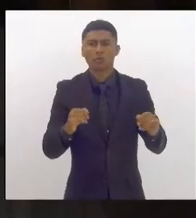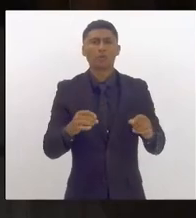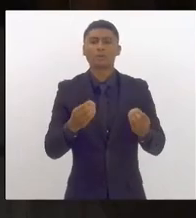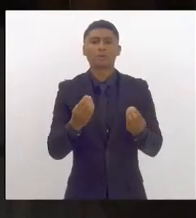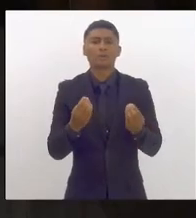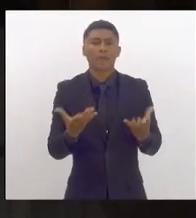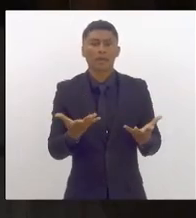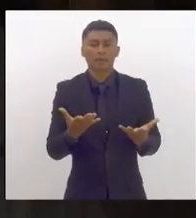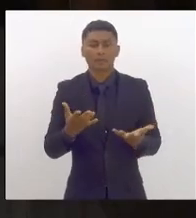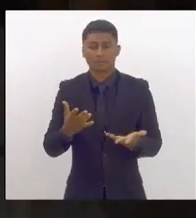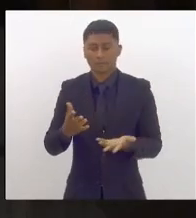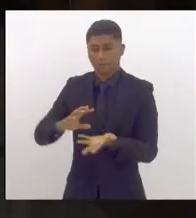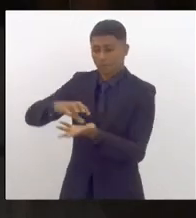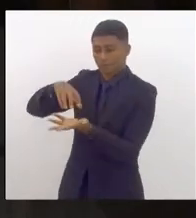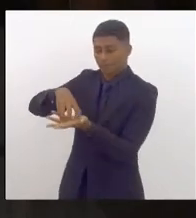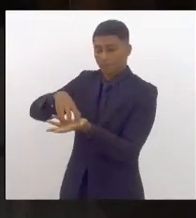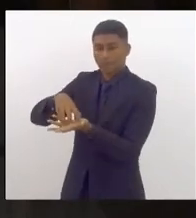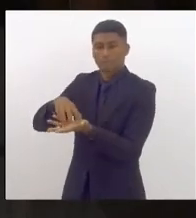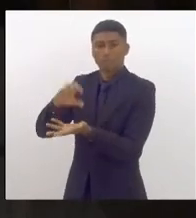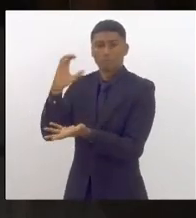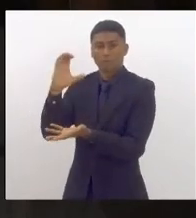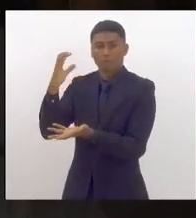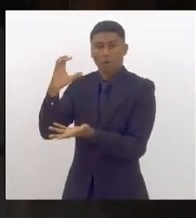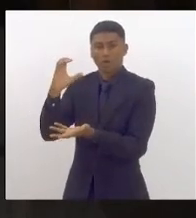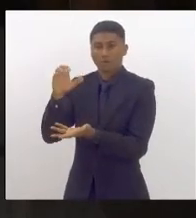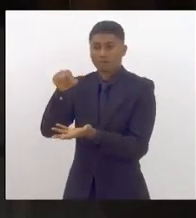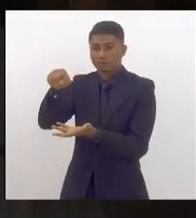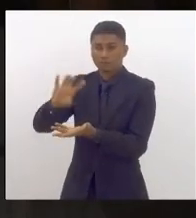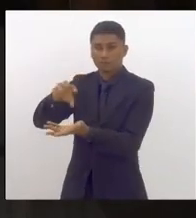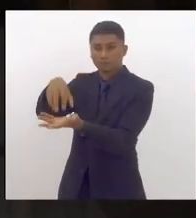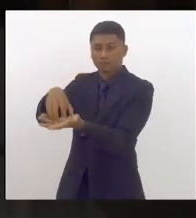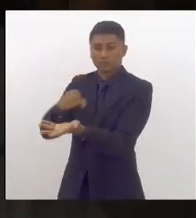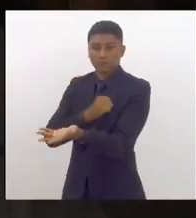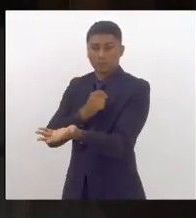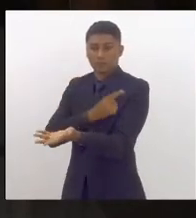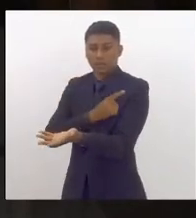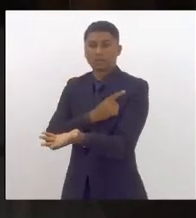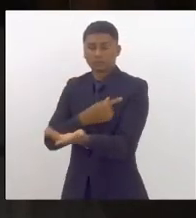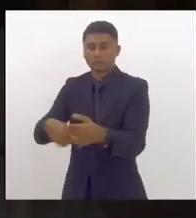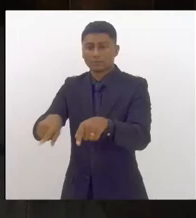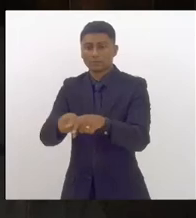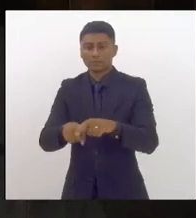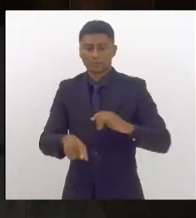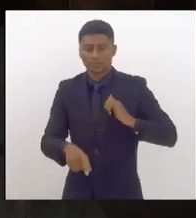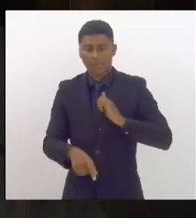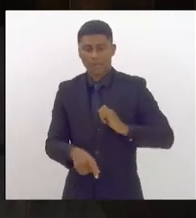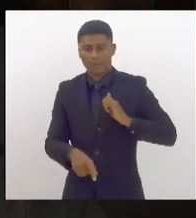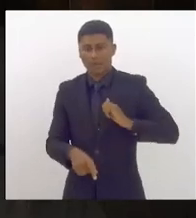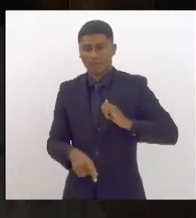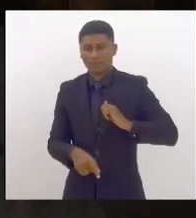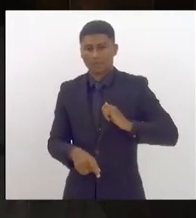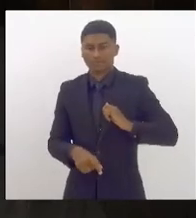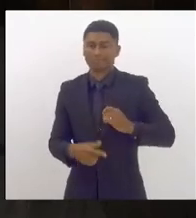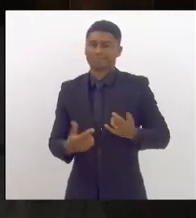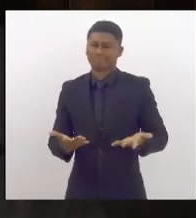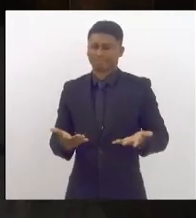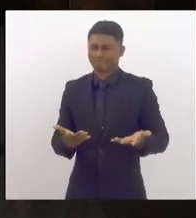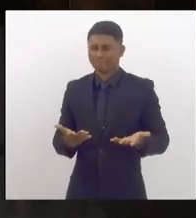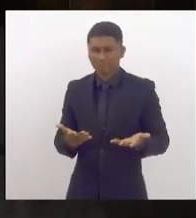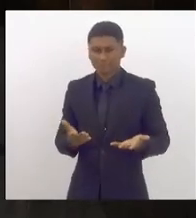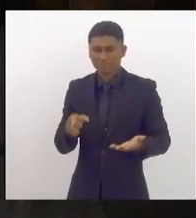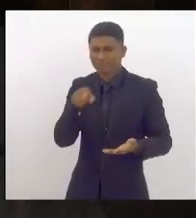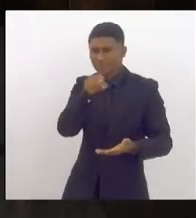ligar Niterói São Gonçalo Itaboraí aliás é ferraram na conta né